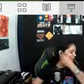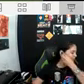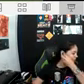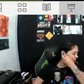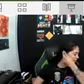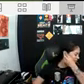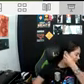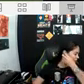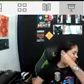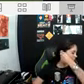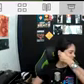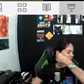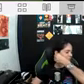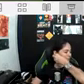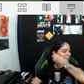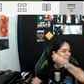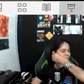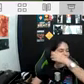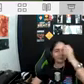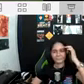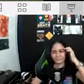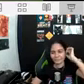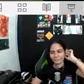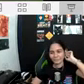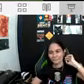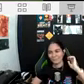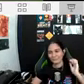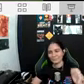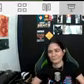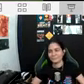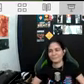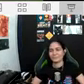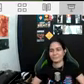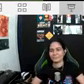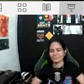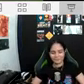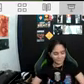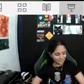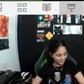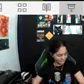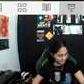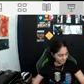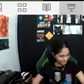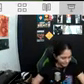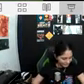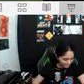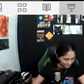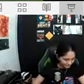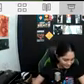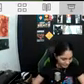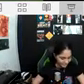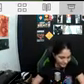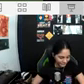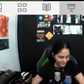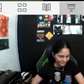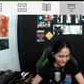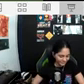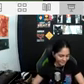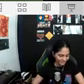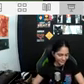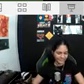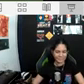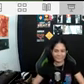assim teria muita falha, porque mesmo que estudassem a mesma coisa, sempre alguém vai ter mais conhecimento do que outra pessoa pela